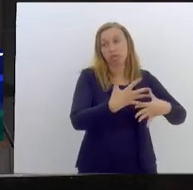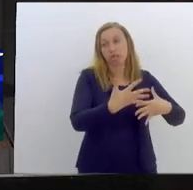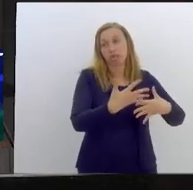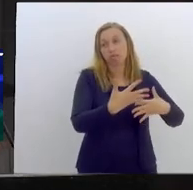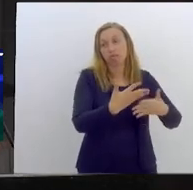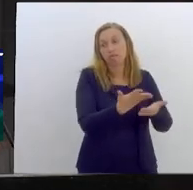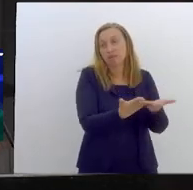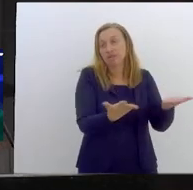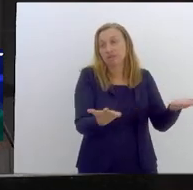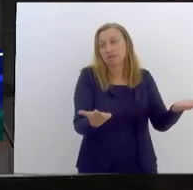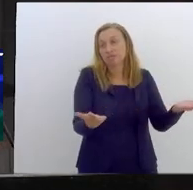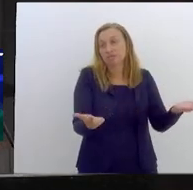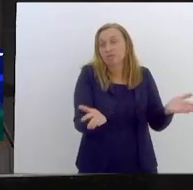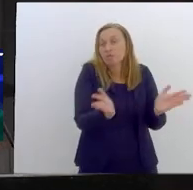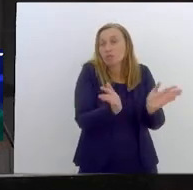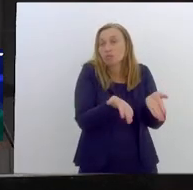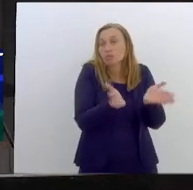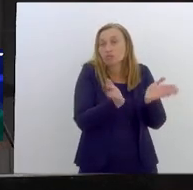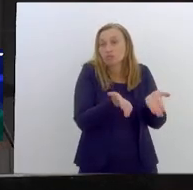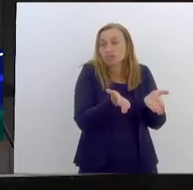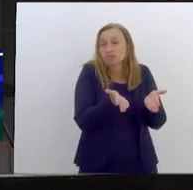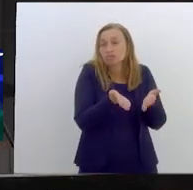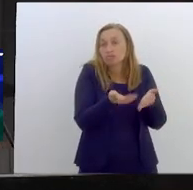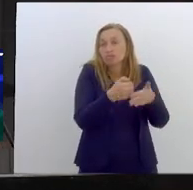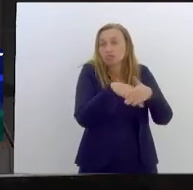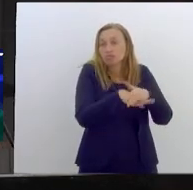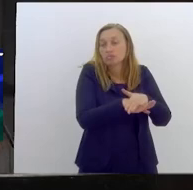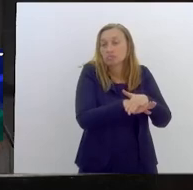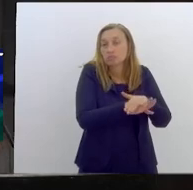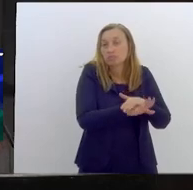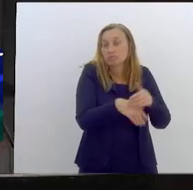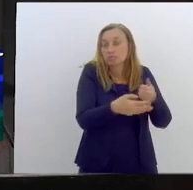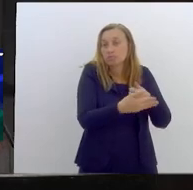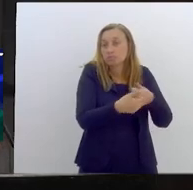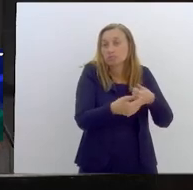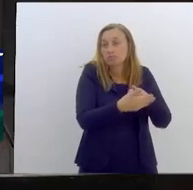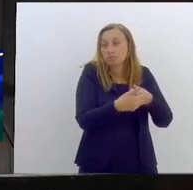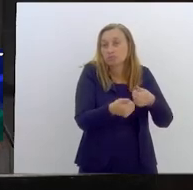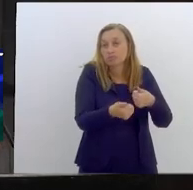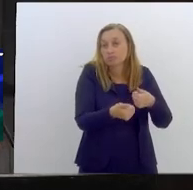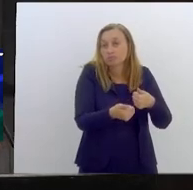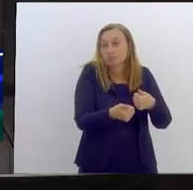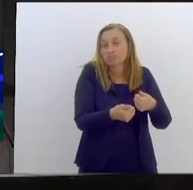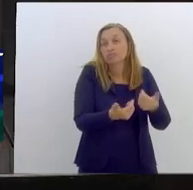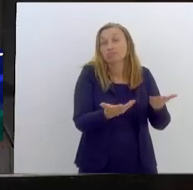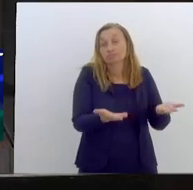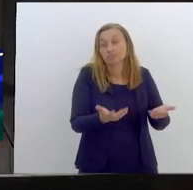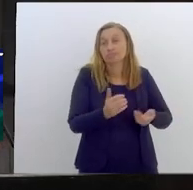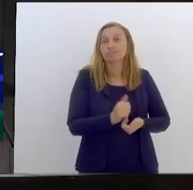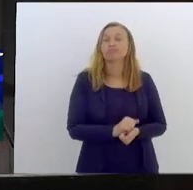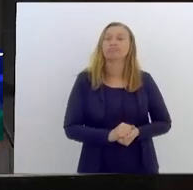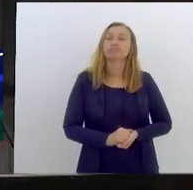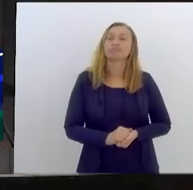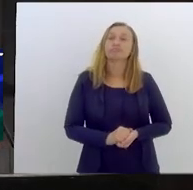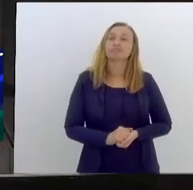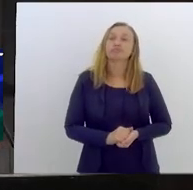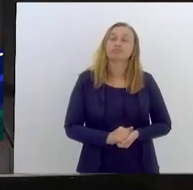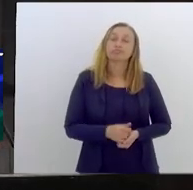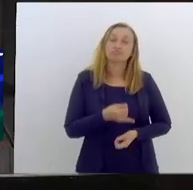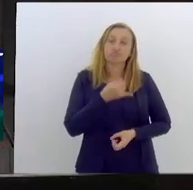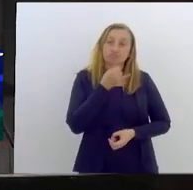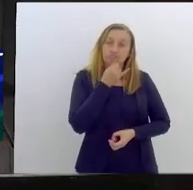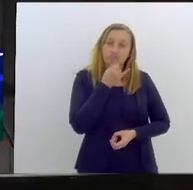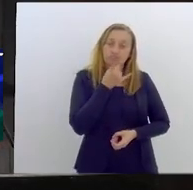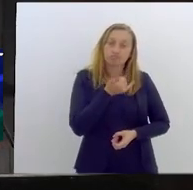perdida, hoje tão guardada com tanto zelo no Arquivo Público Municipal. Fiquei